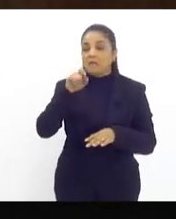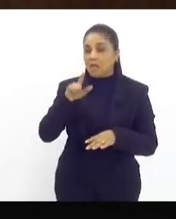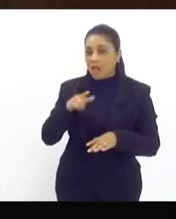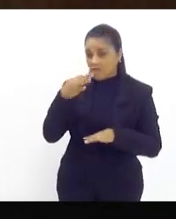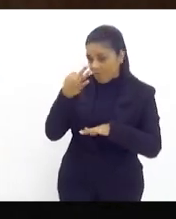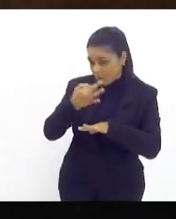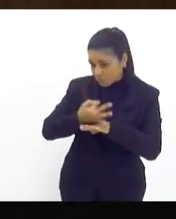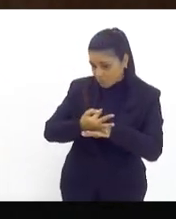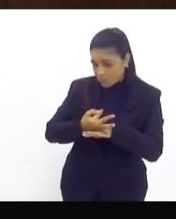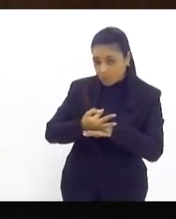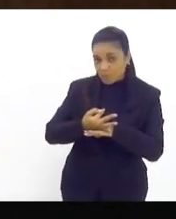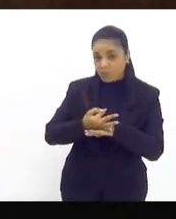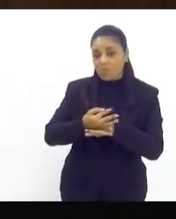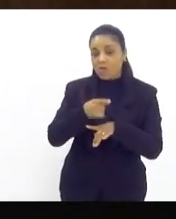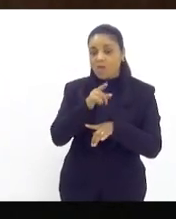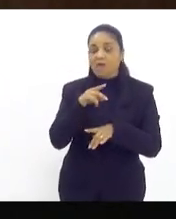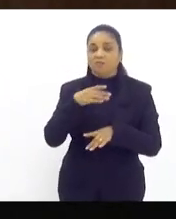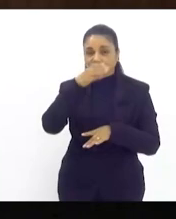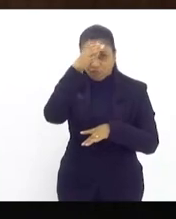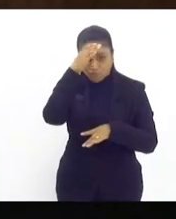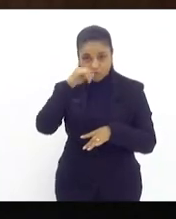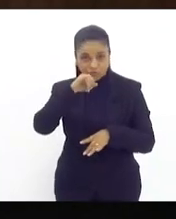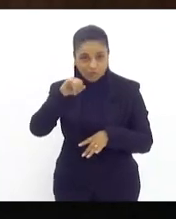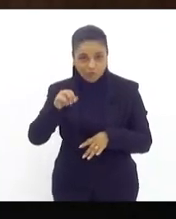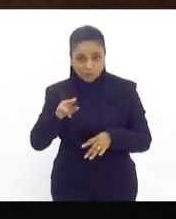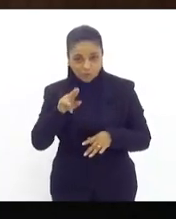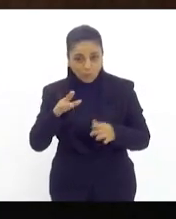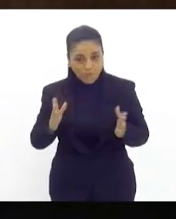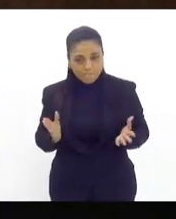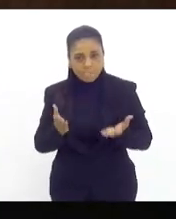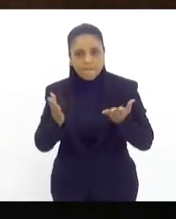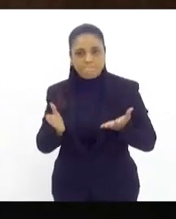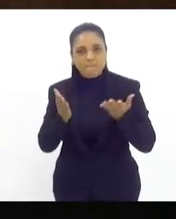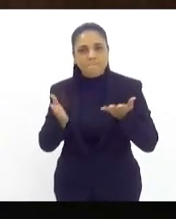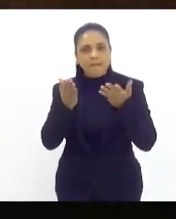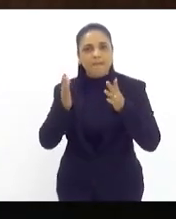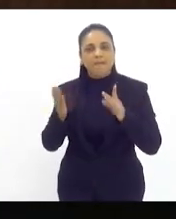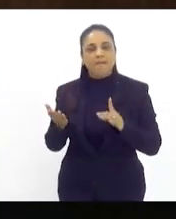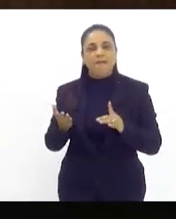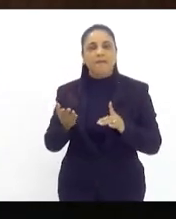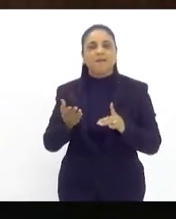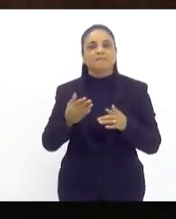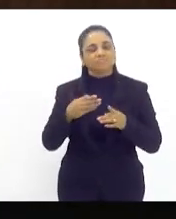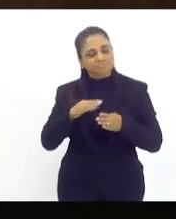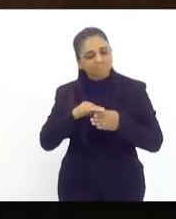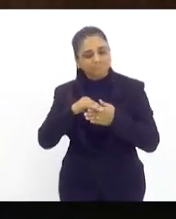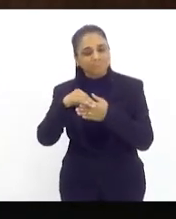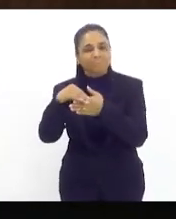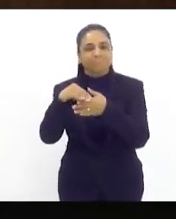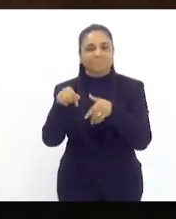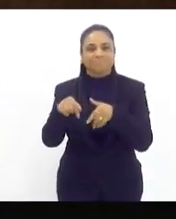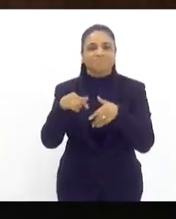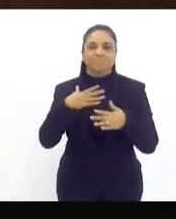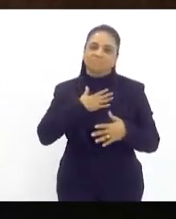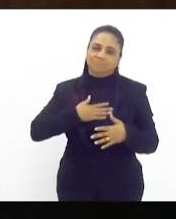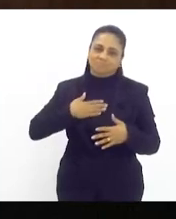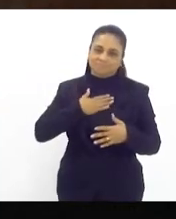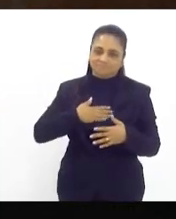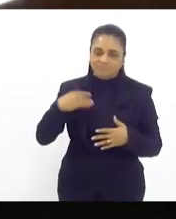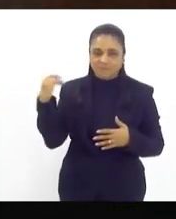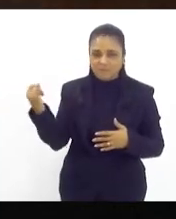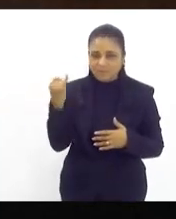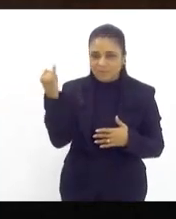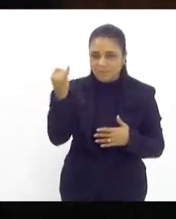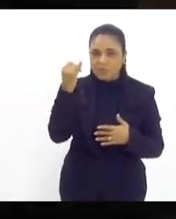com essa com seu poder de convencimento sempre tão querida por nós nos conduz e tem sido um prazer dizer da importância